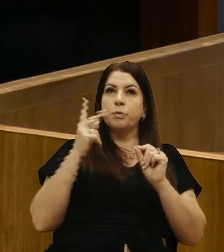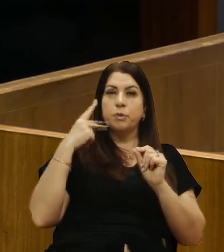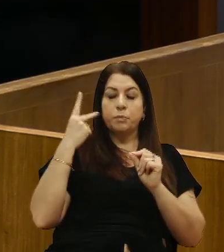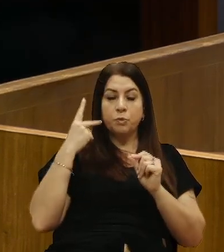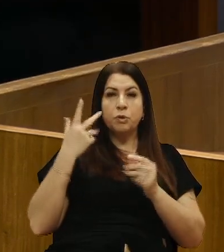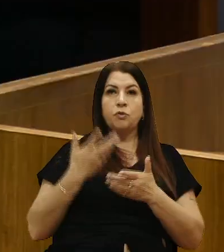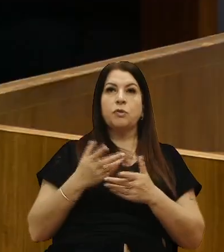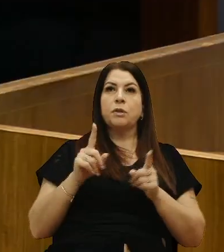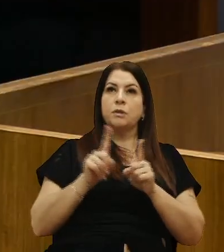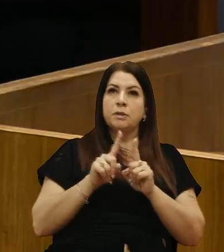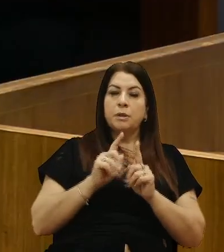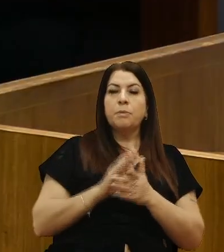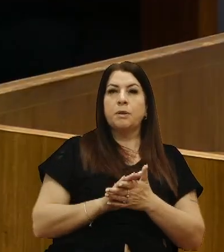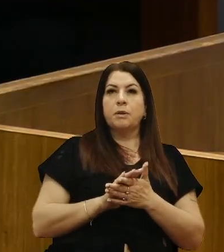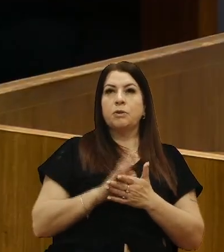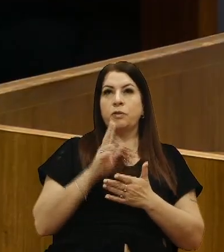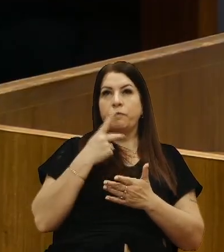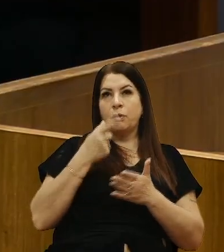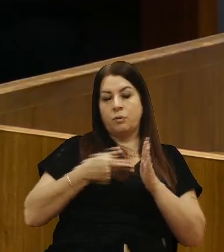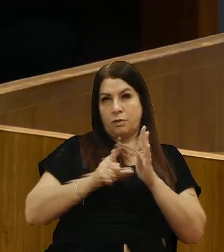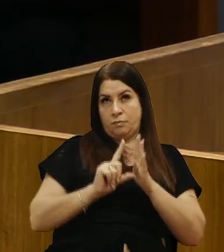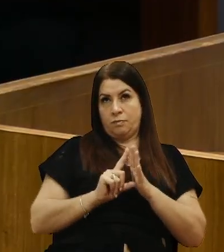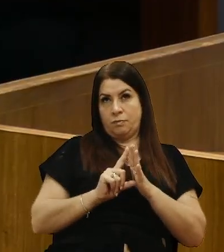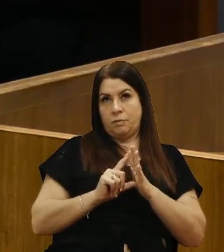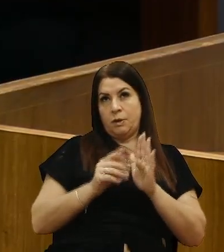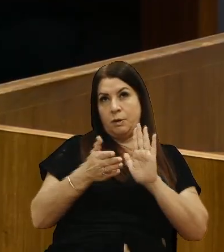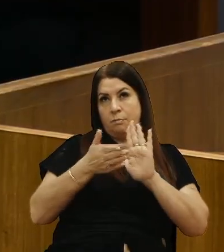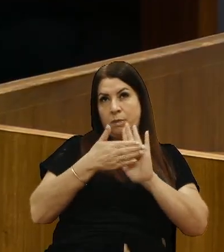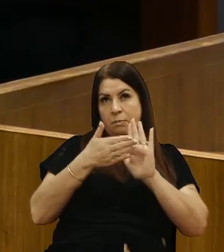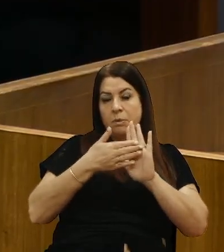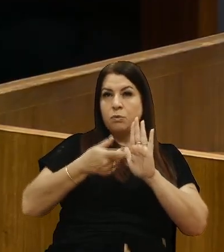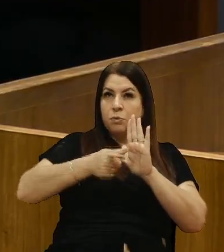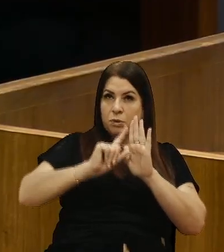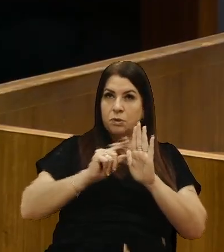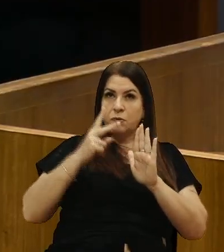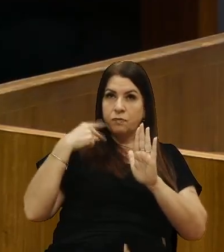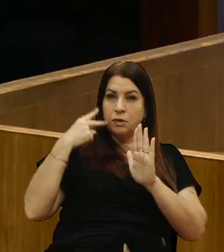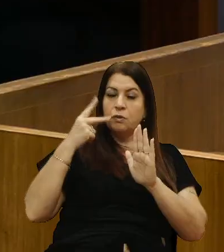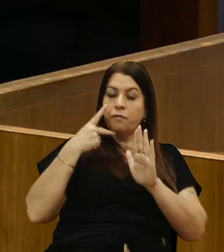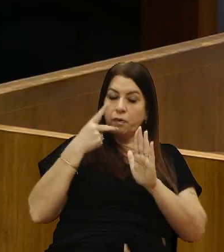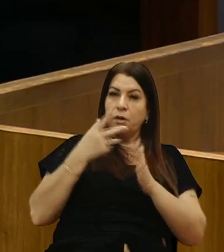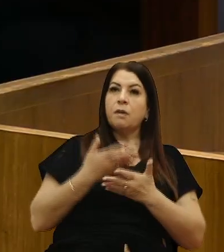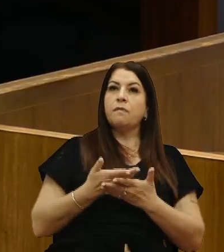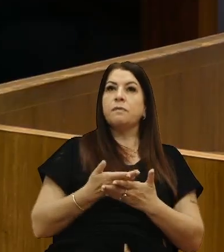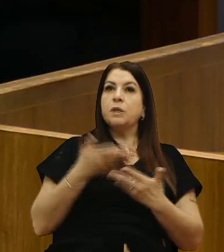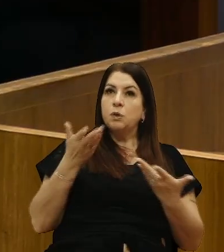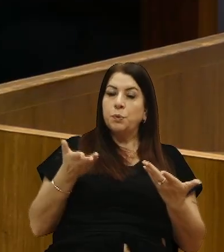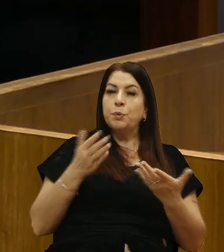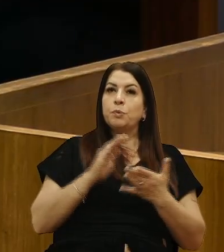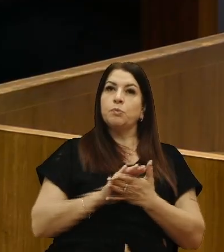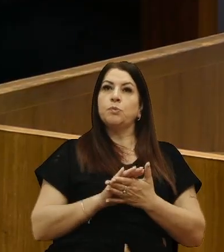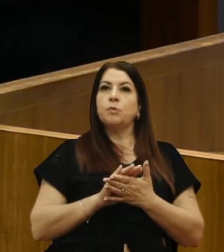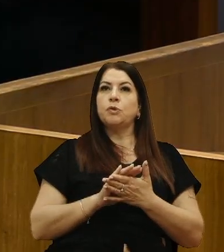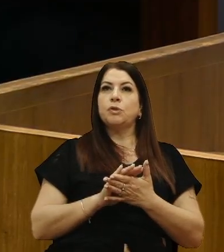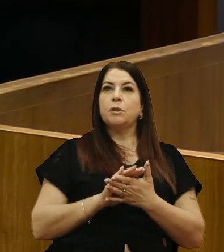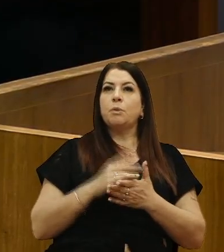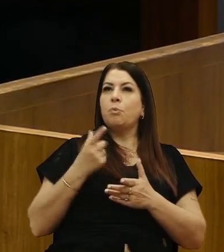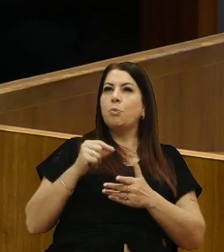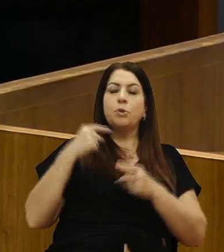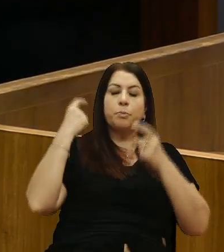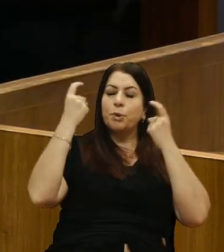política, inclusive, já disse anteriormente que era uma pauta que antes de ser vereadora já tratava, e hoje é fruto de